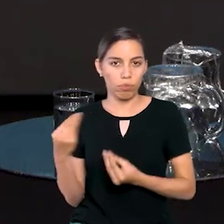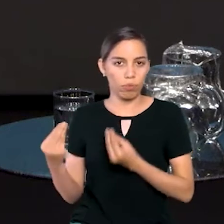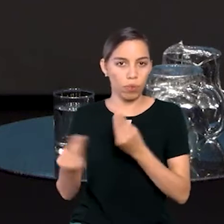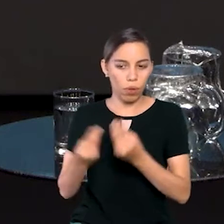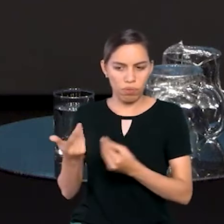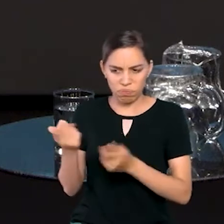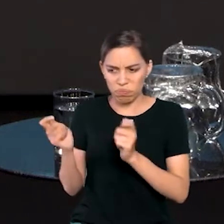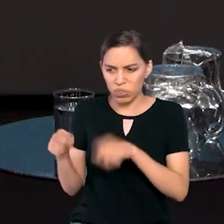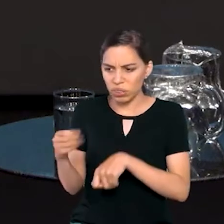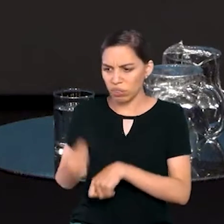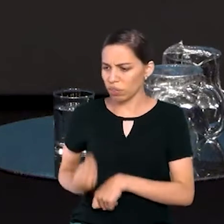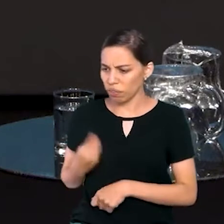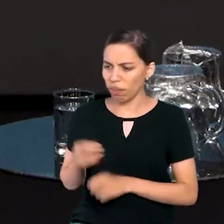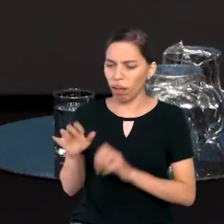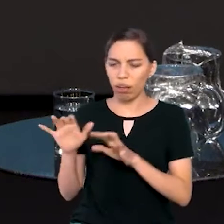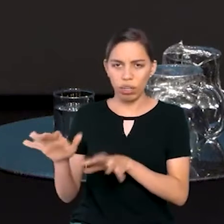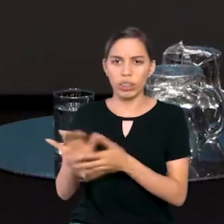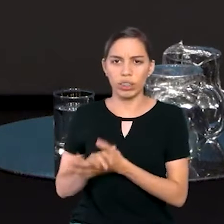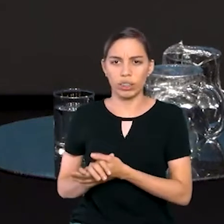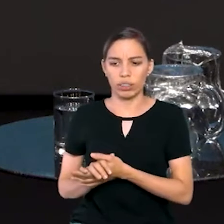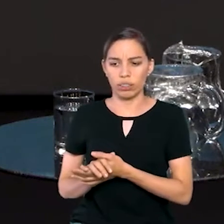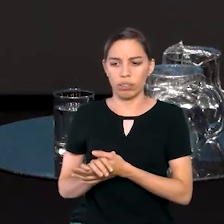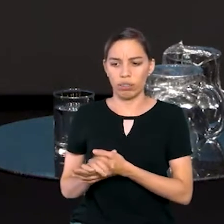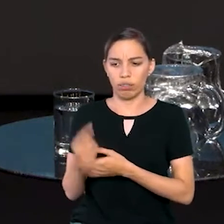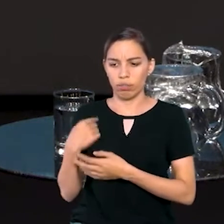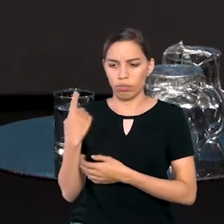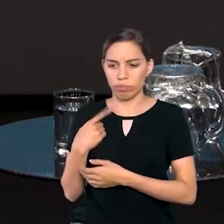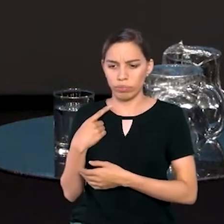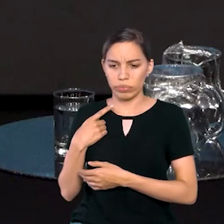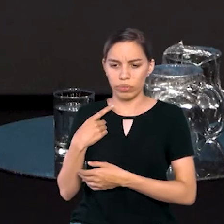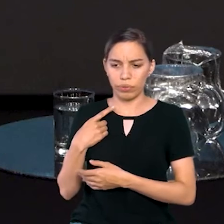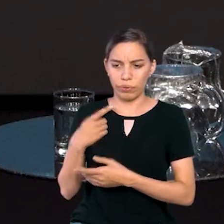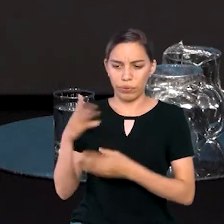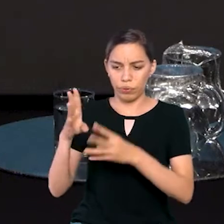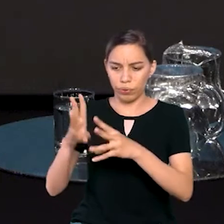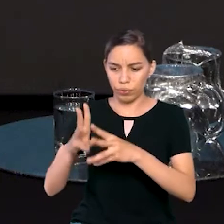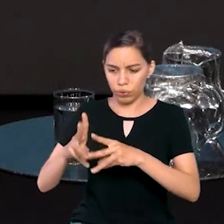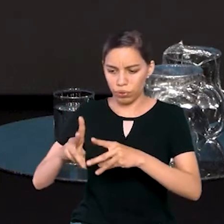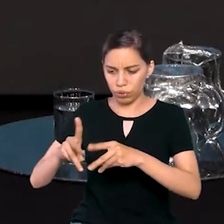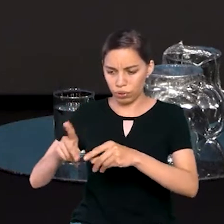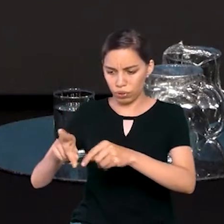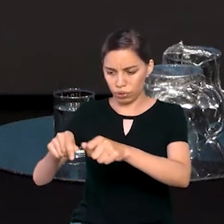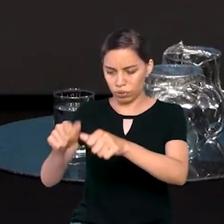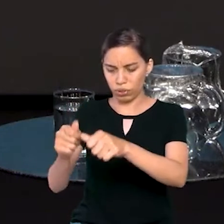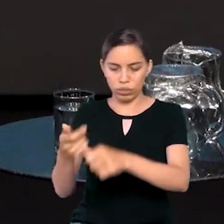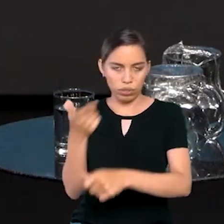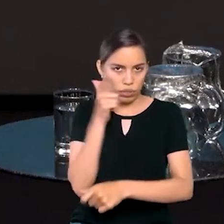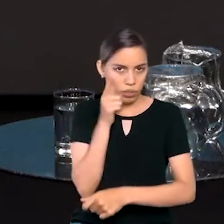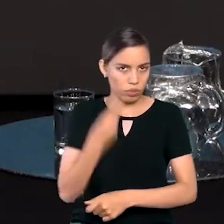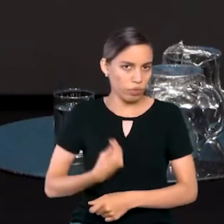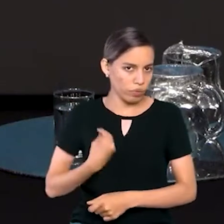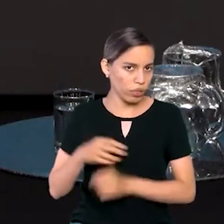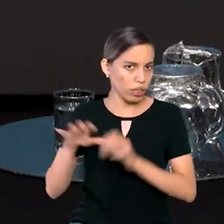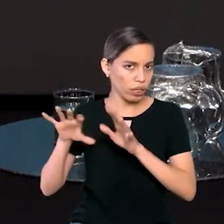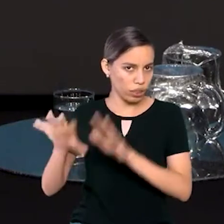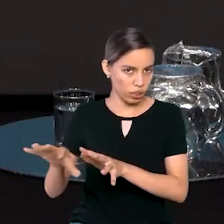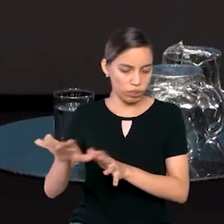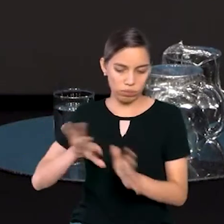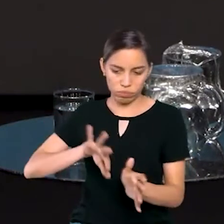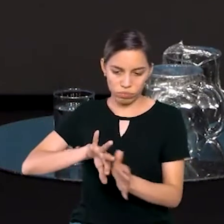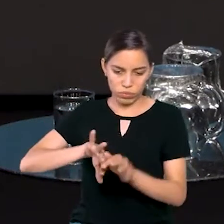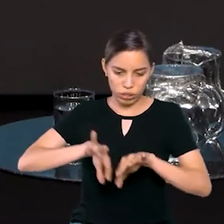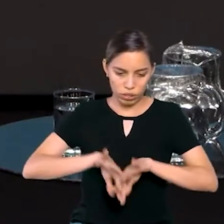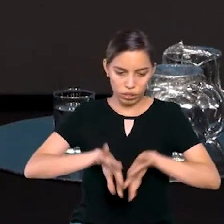com o nosso entranhamento com a Terra, que a gente ia dar conta dessa distopia de viver num